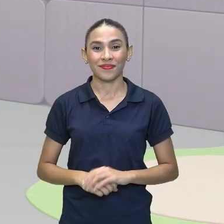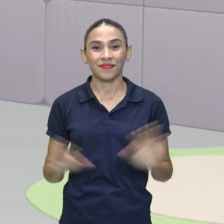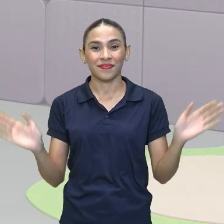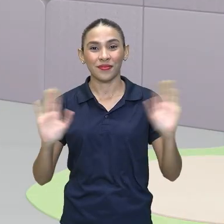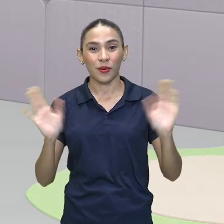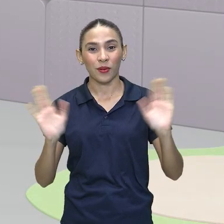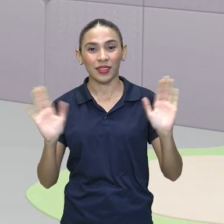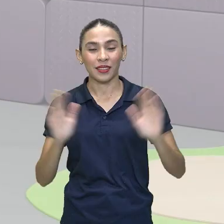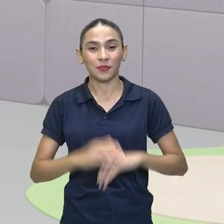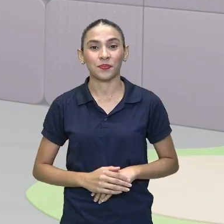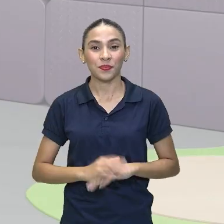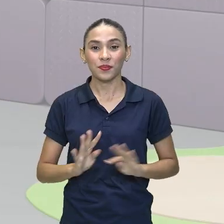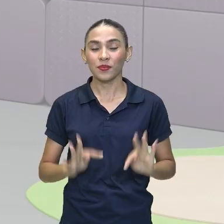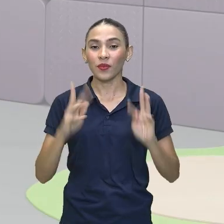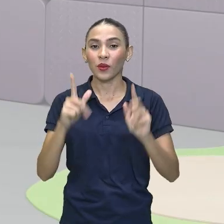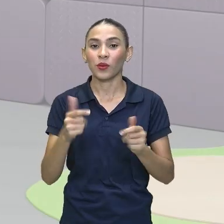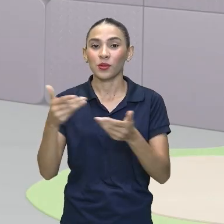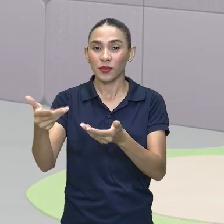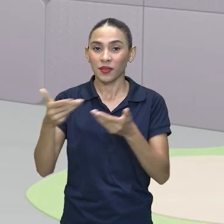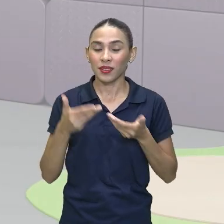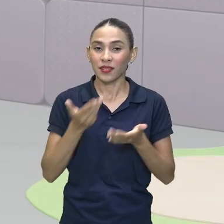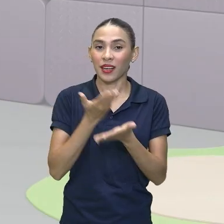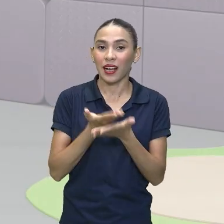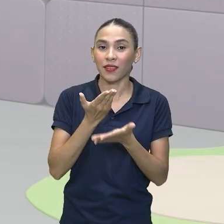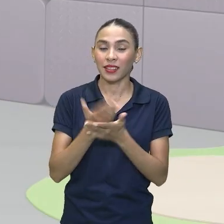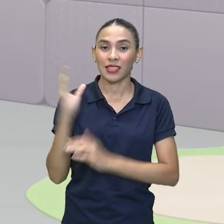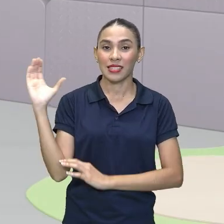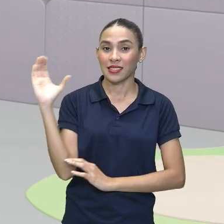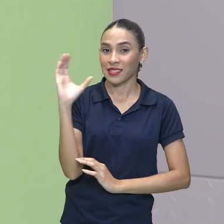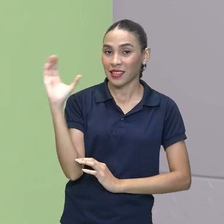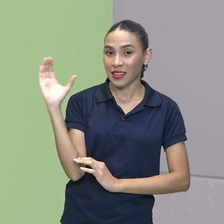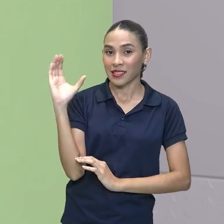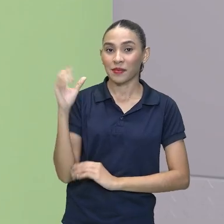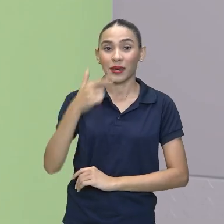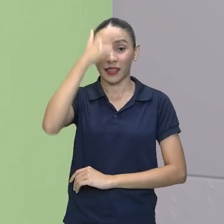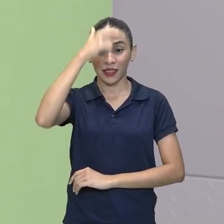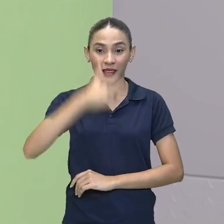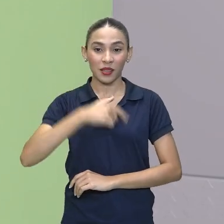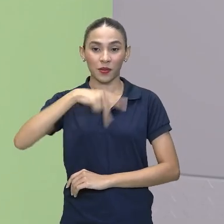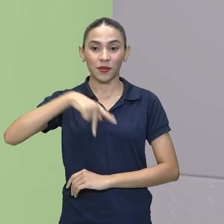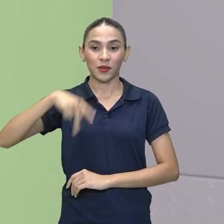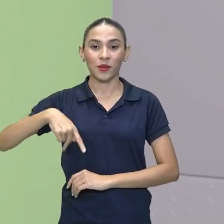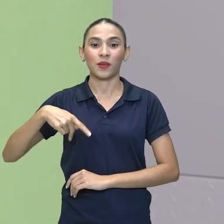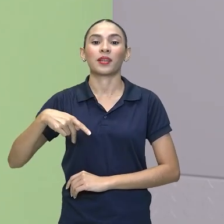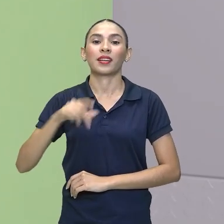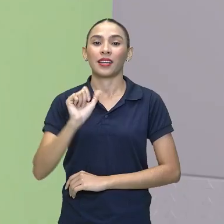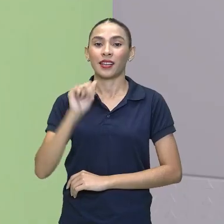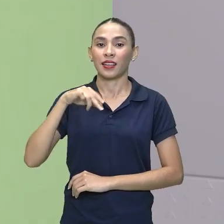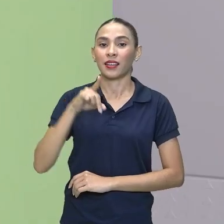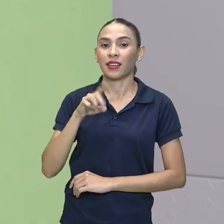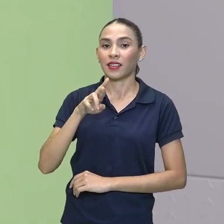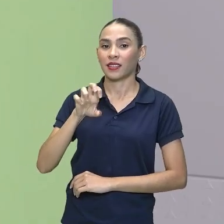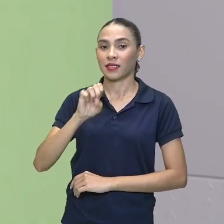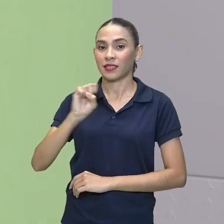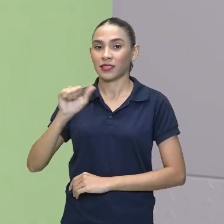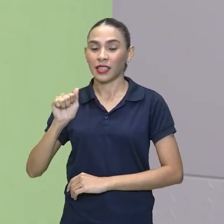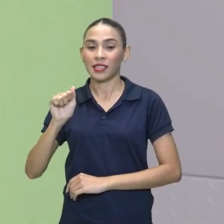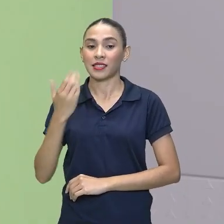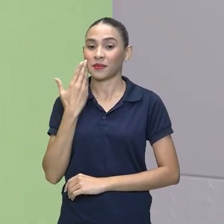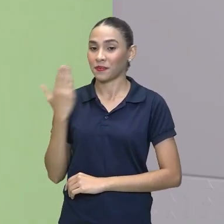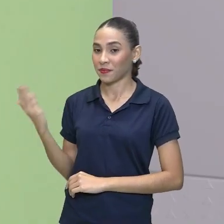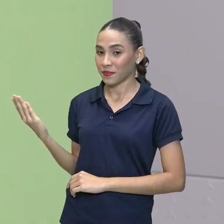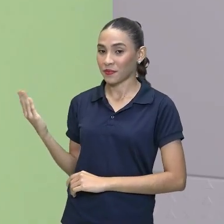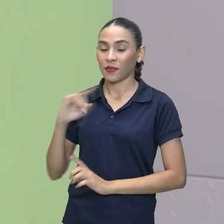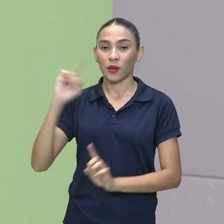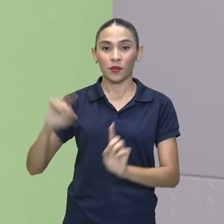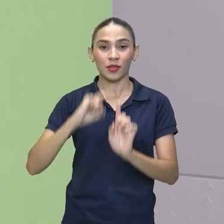Olá, sejam todos muito bem-vindos a mais uma aula de ciências. Eu sou a professora Andressa Primavera. Nesse momento vamos ver o objeto